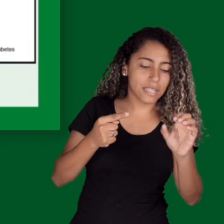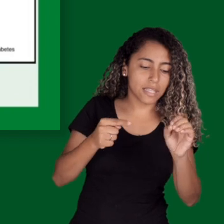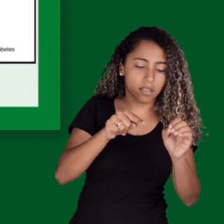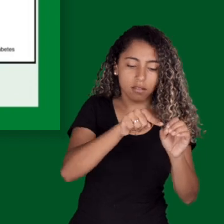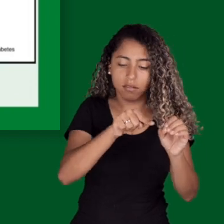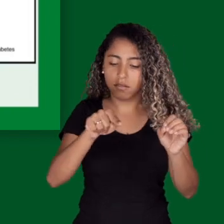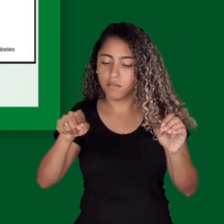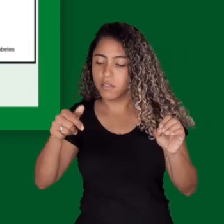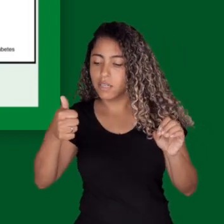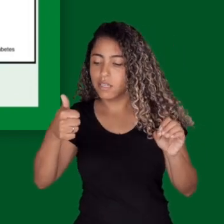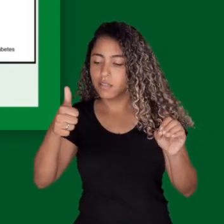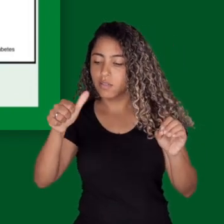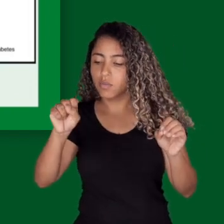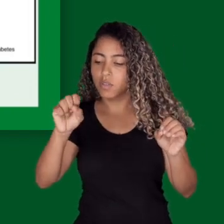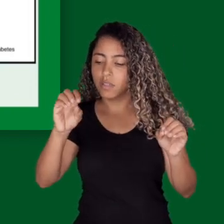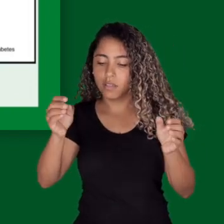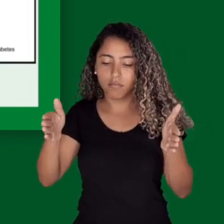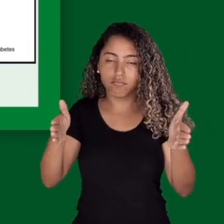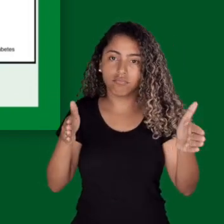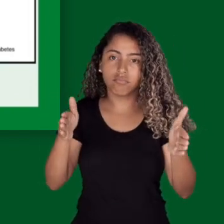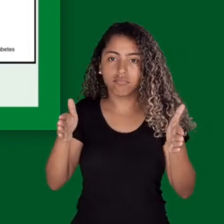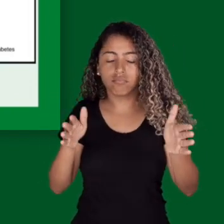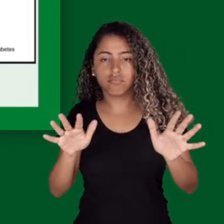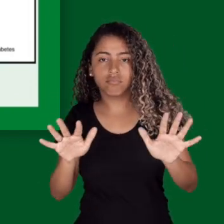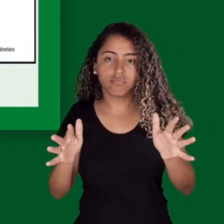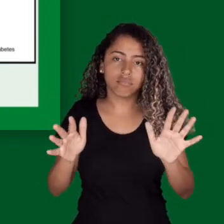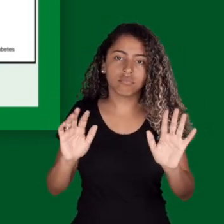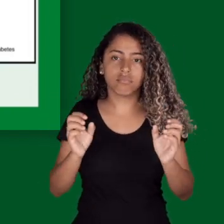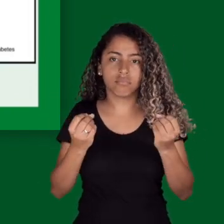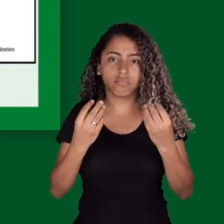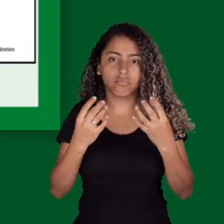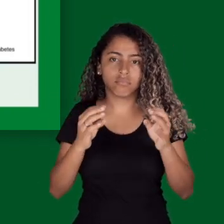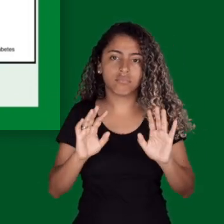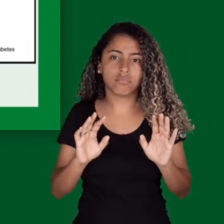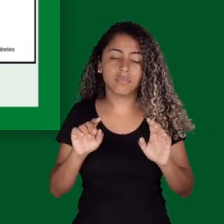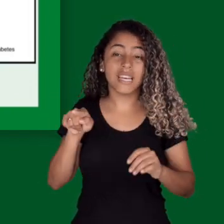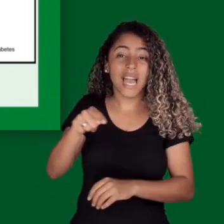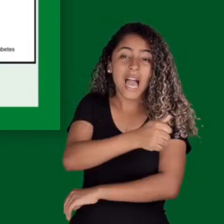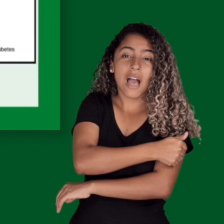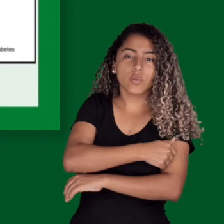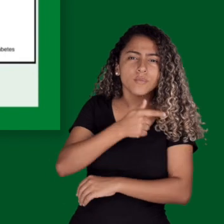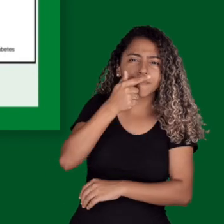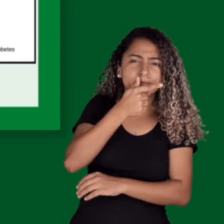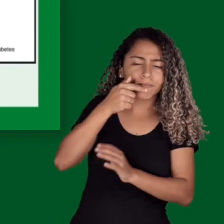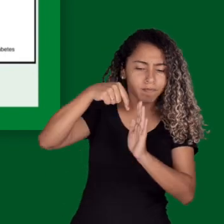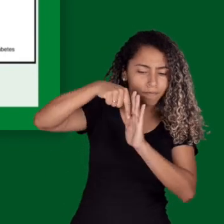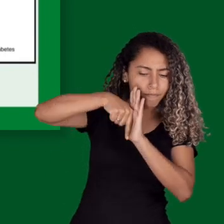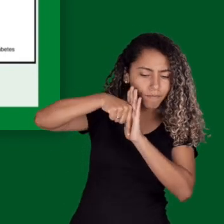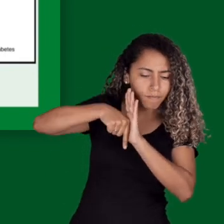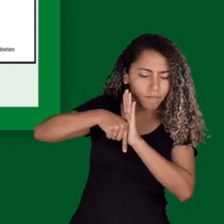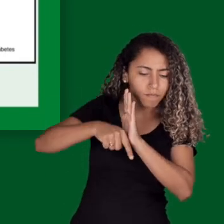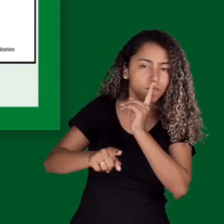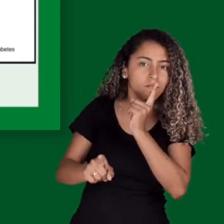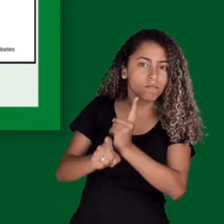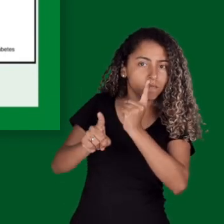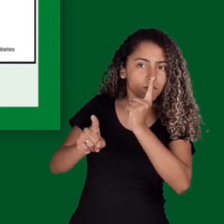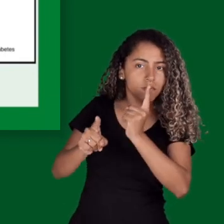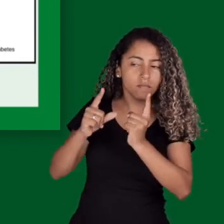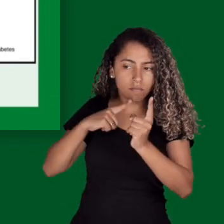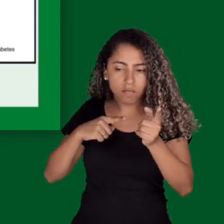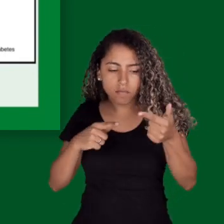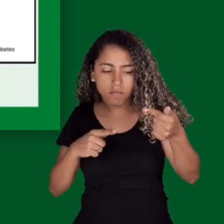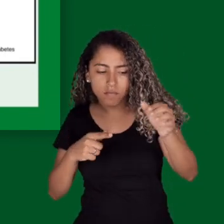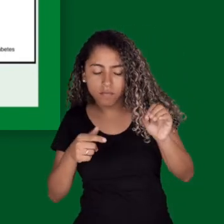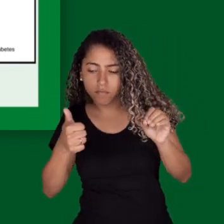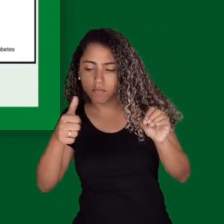um padrão de glicemia de 70 a 180. Então, no momento que o aluno ele verifica a glicemia